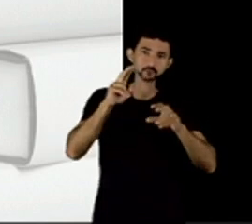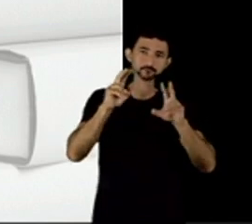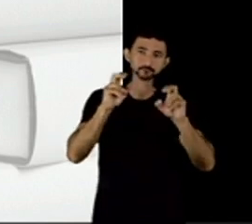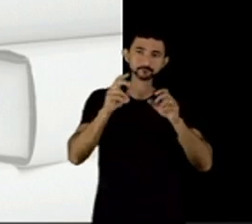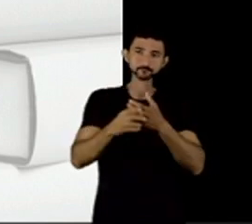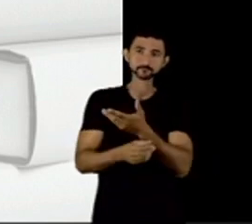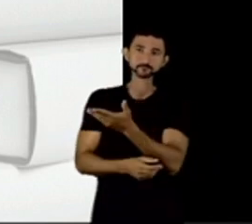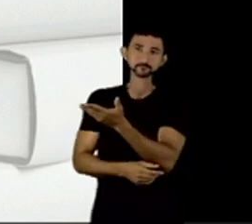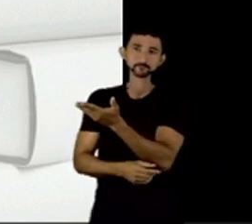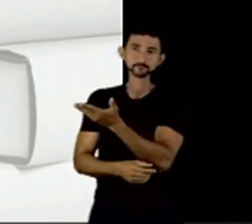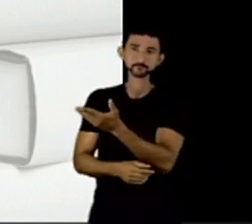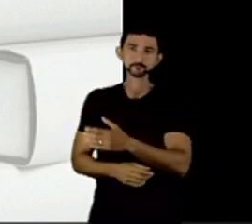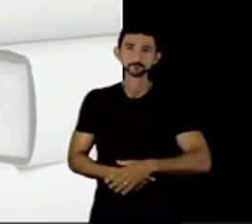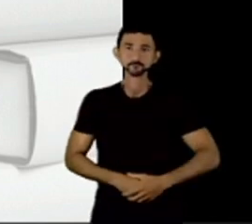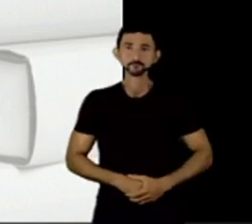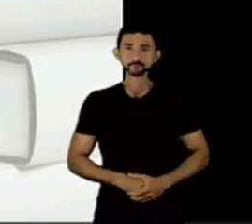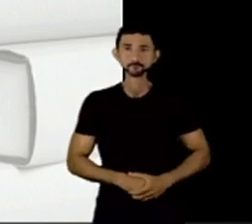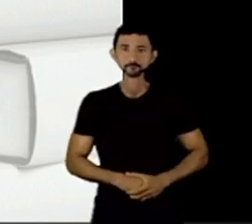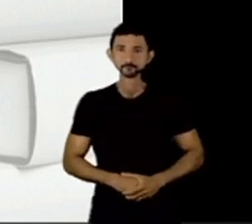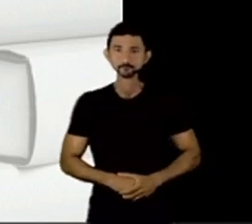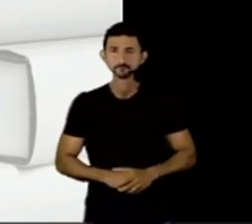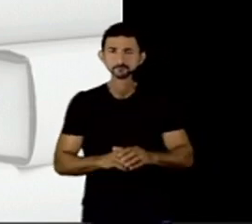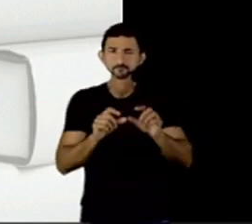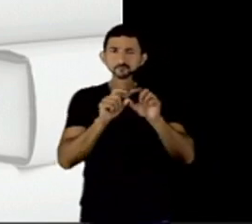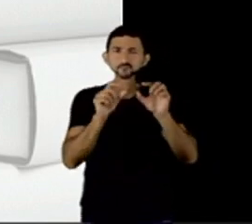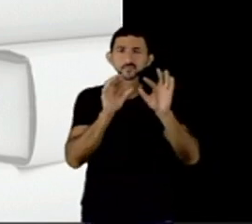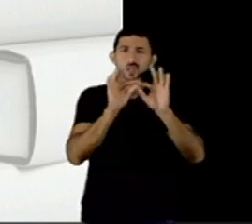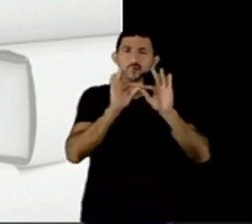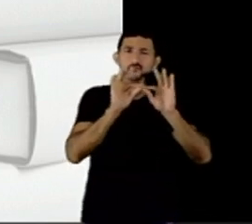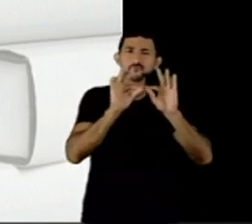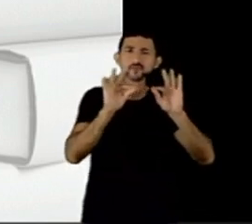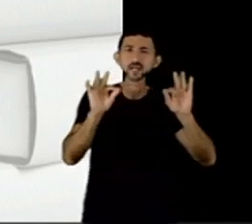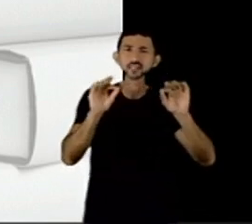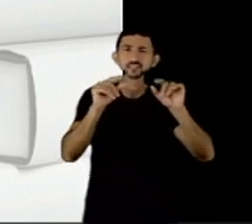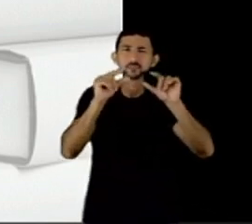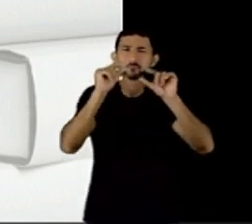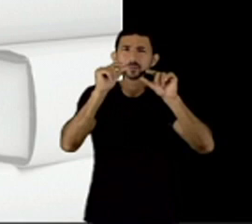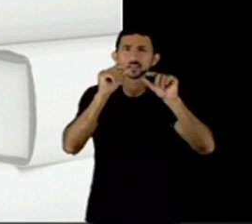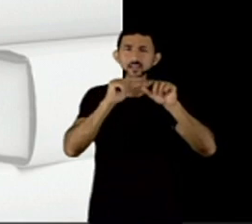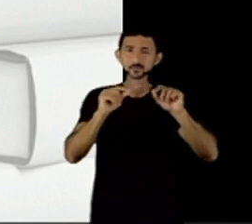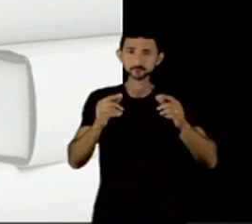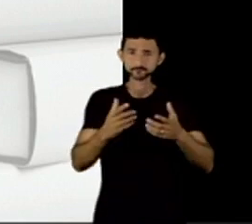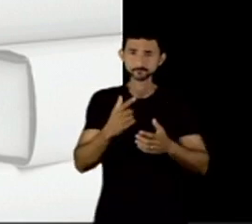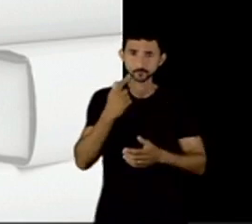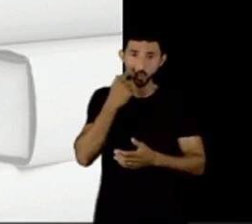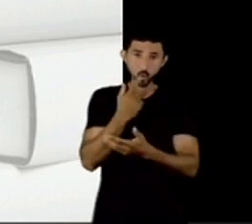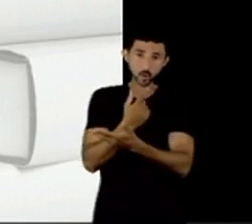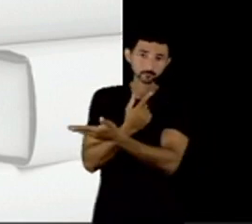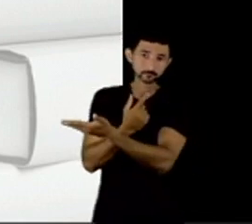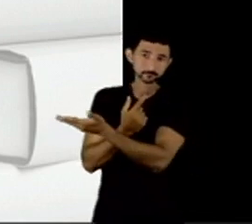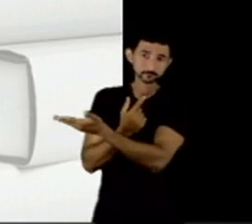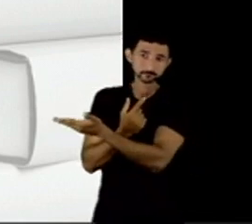tá? Talvez aí na sua tela fique muito pequenininho, depende de onde você está assistindo, mas essa informação